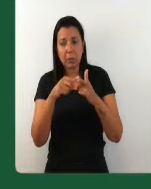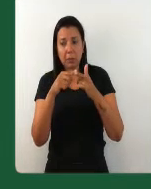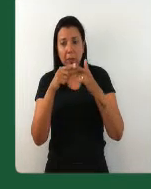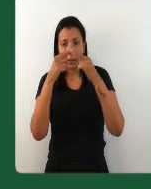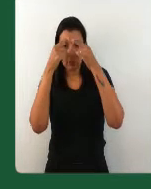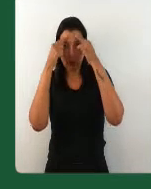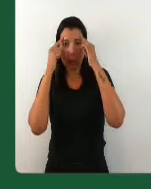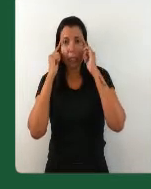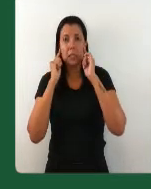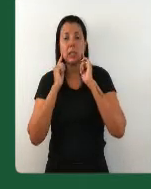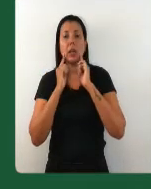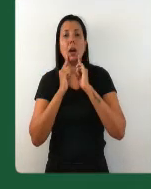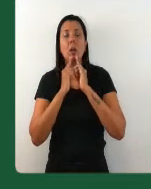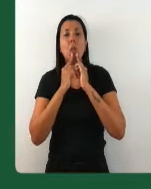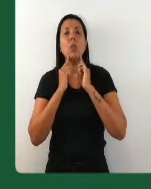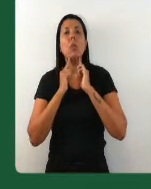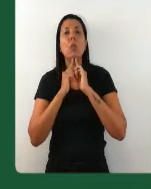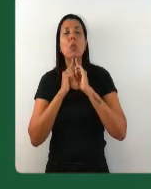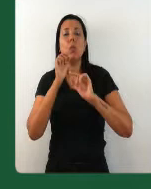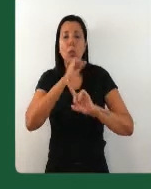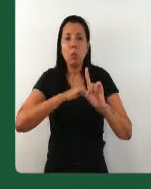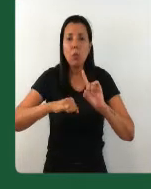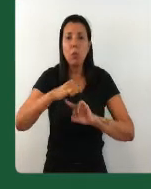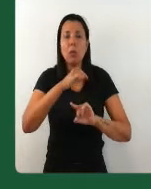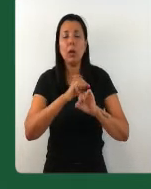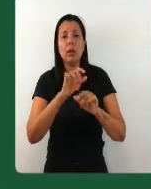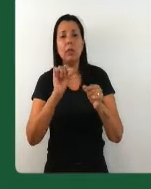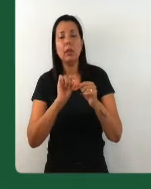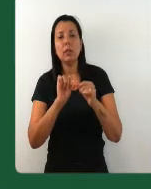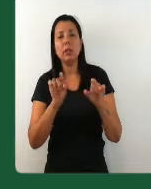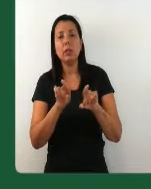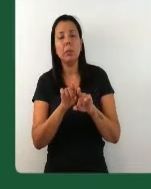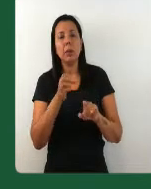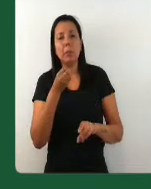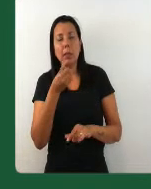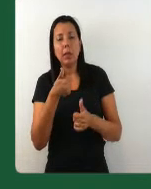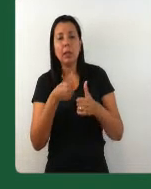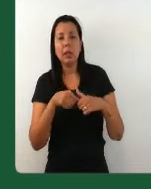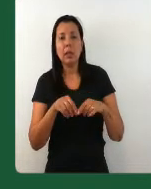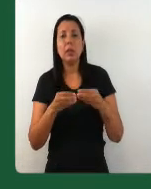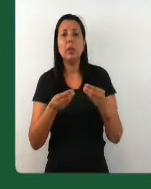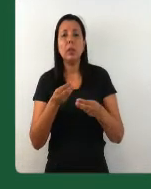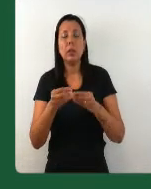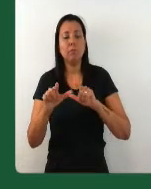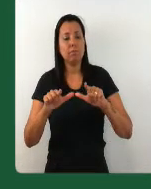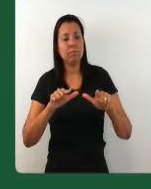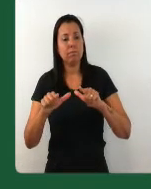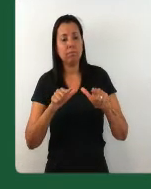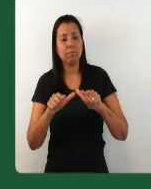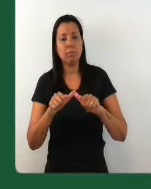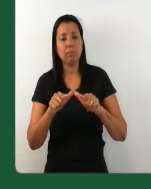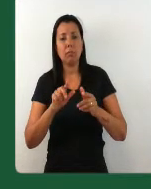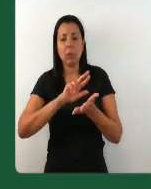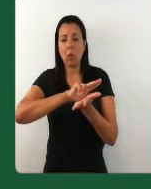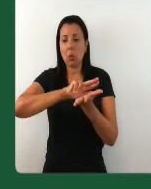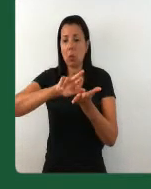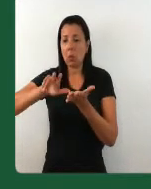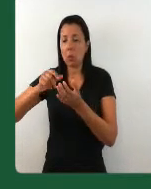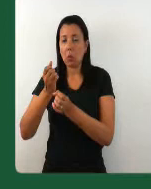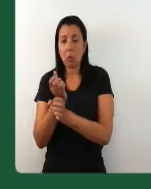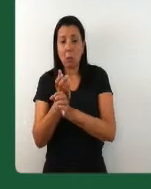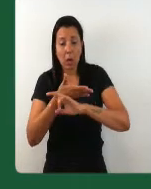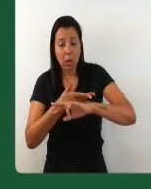craniofaciais, integrando-as à sociedade e promovendo o bem-estar através da atuação interdisciplinar